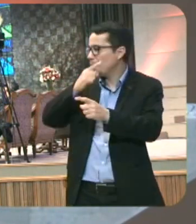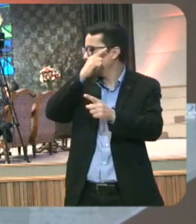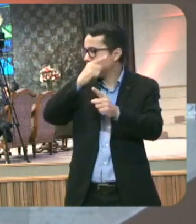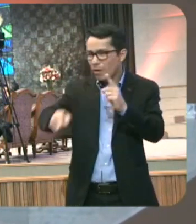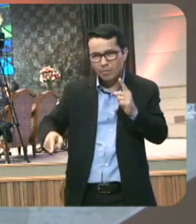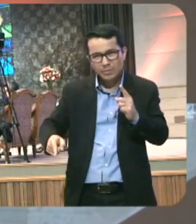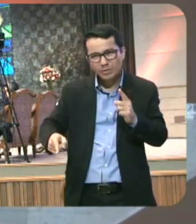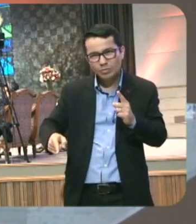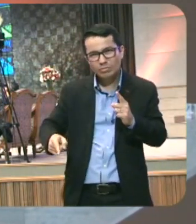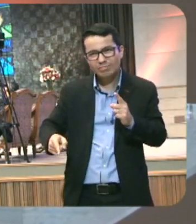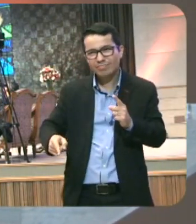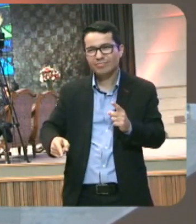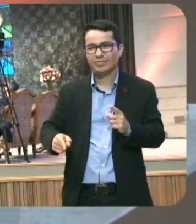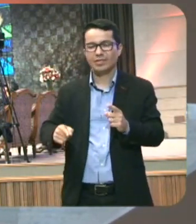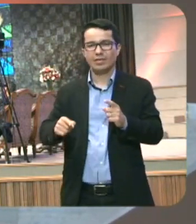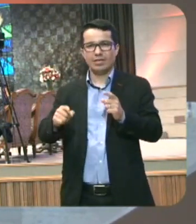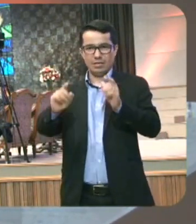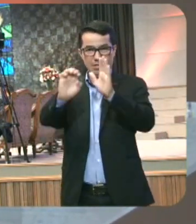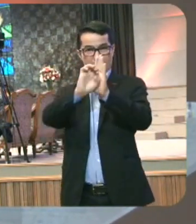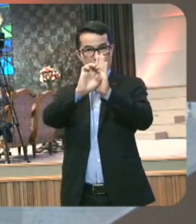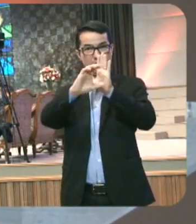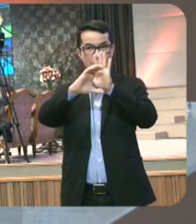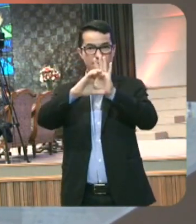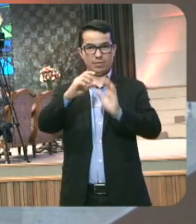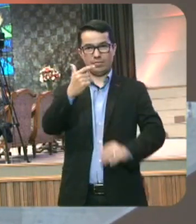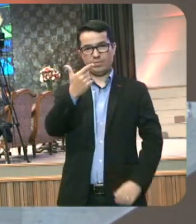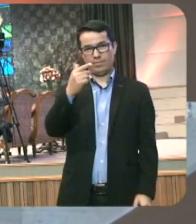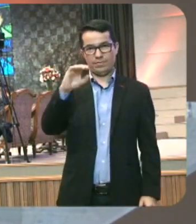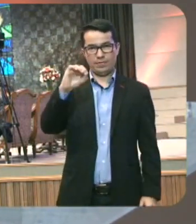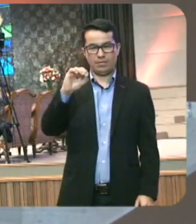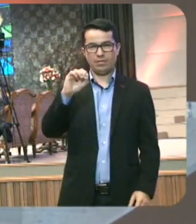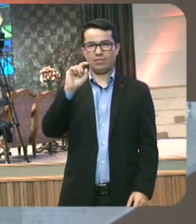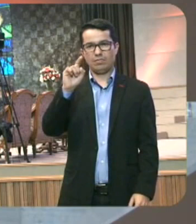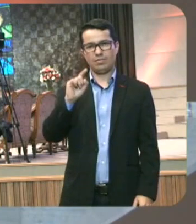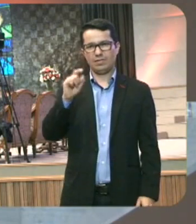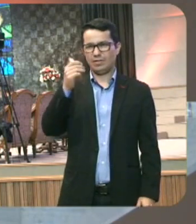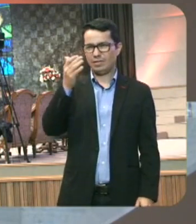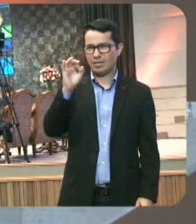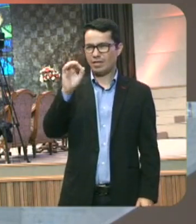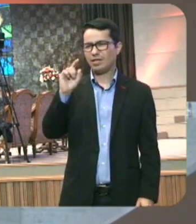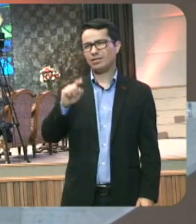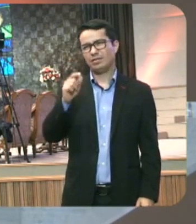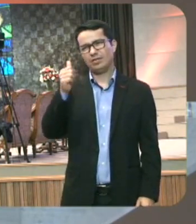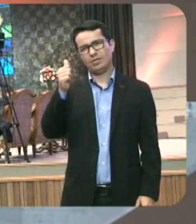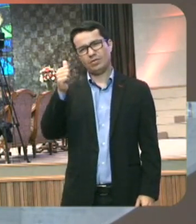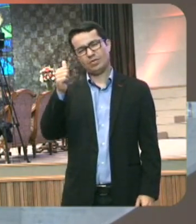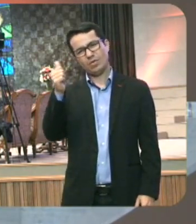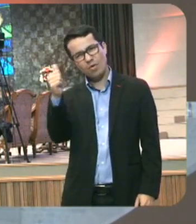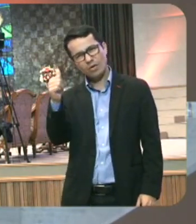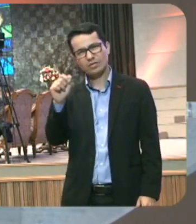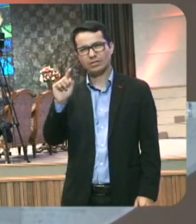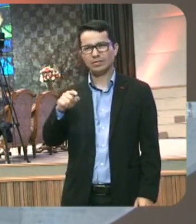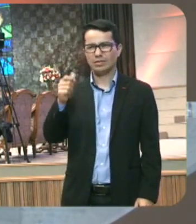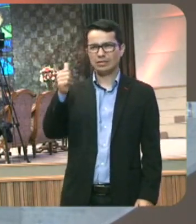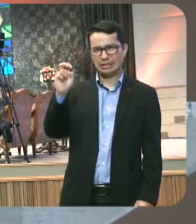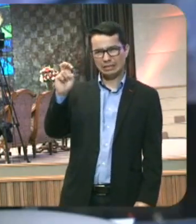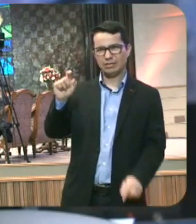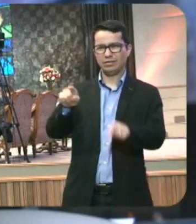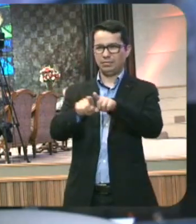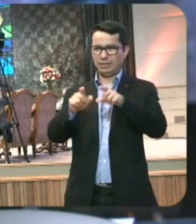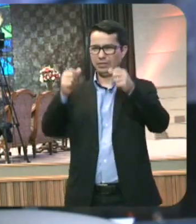a gente vai encontrar no capítulo 20, nos versículos 10, 11 e 15,